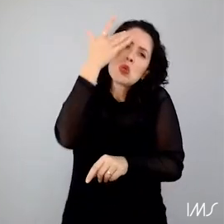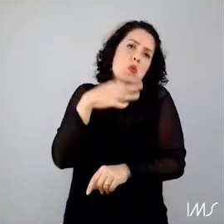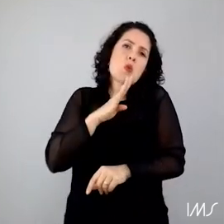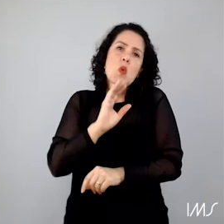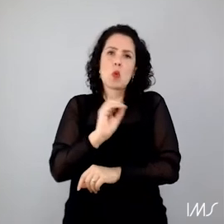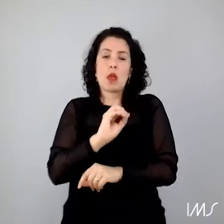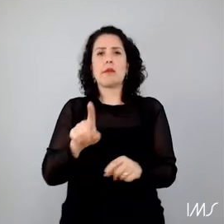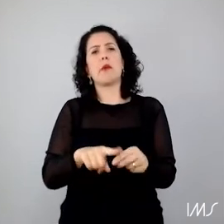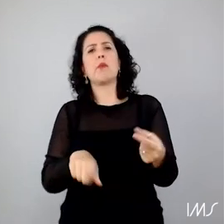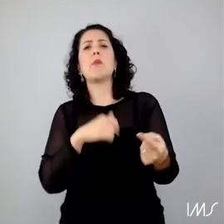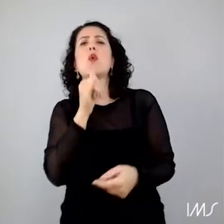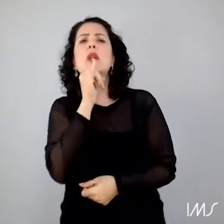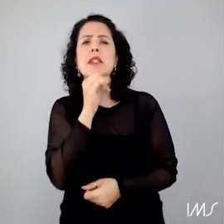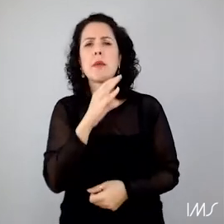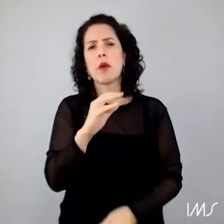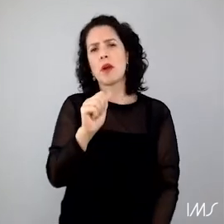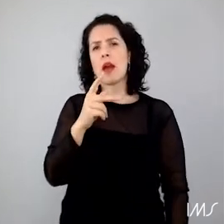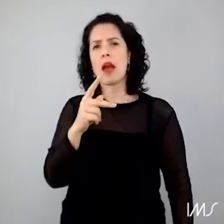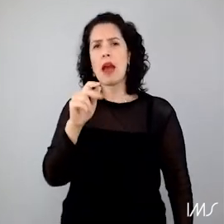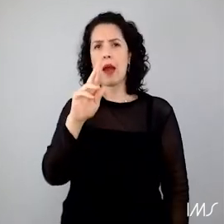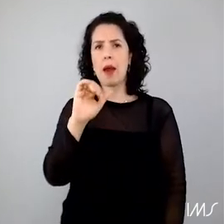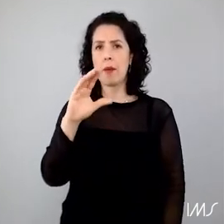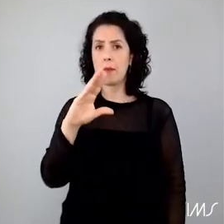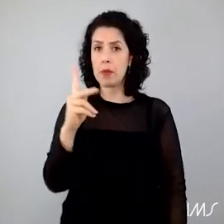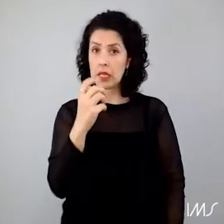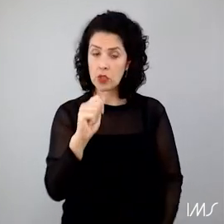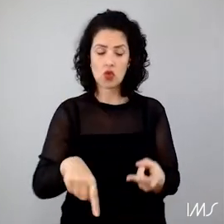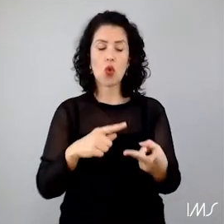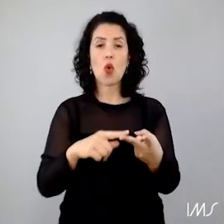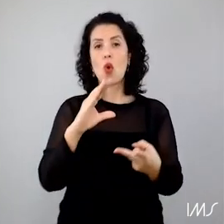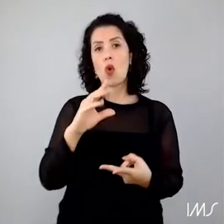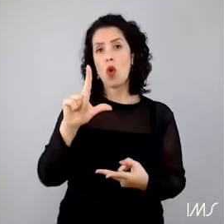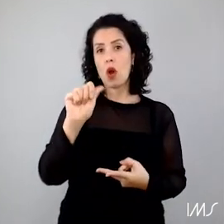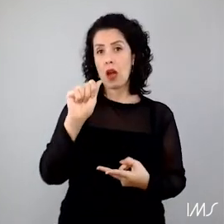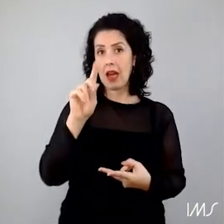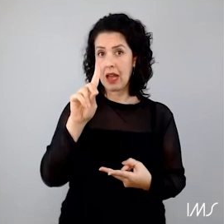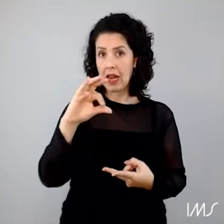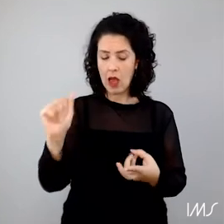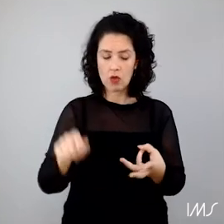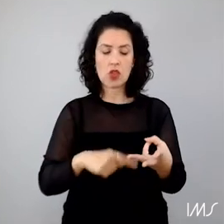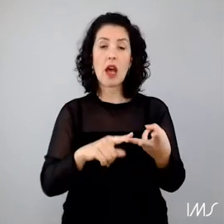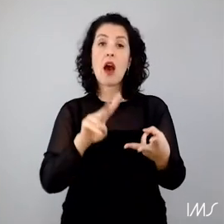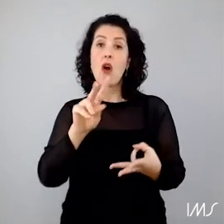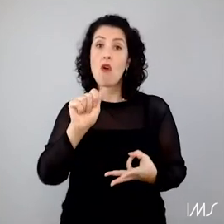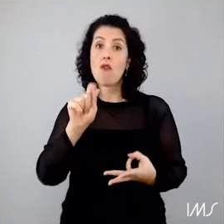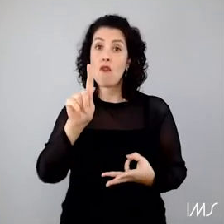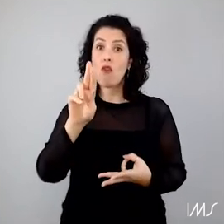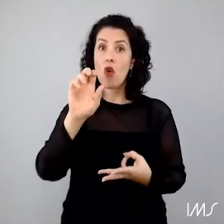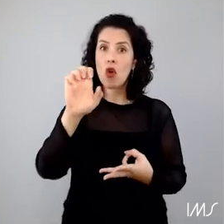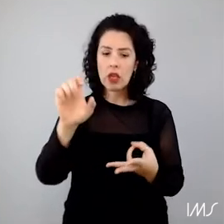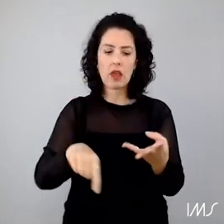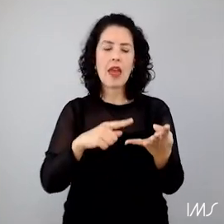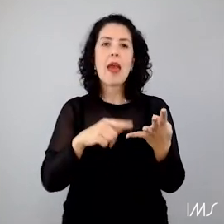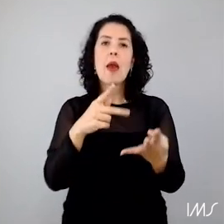como Cláudia, Capricho, Contigo, Vogue, Playboy, entre outras. Essas